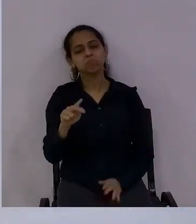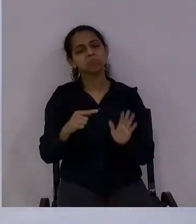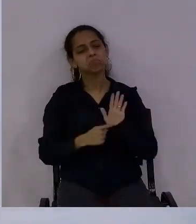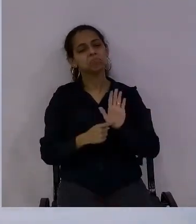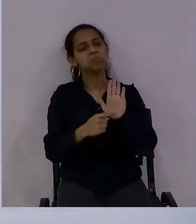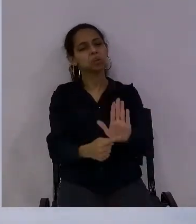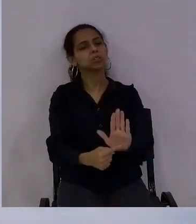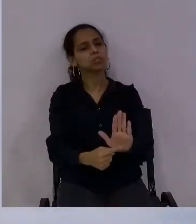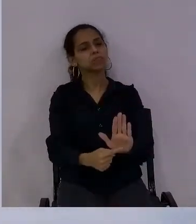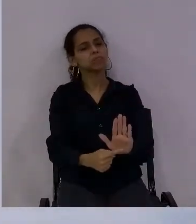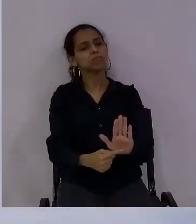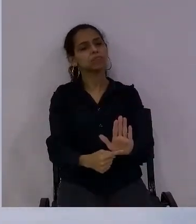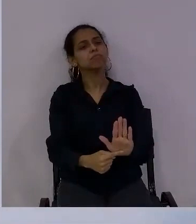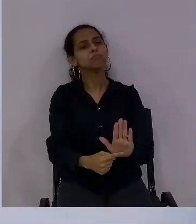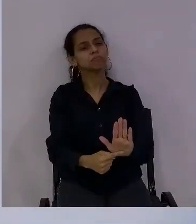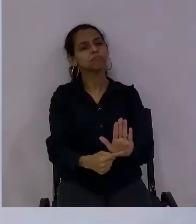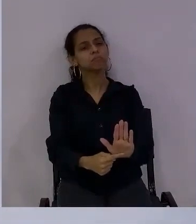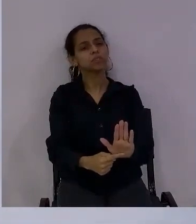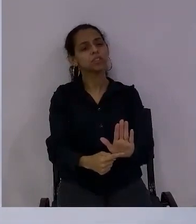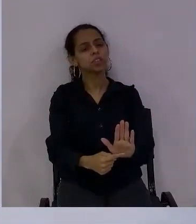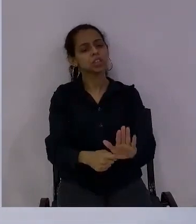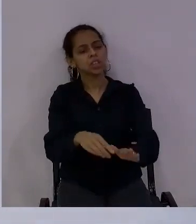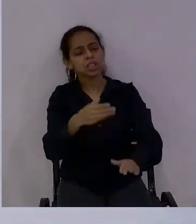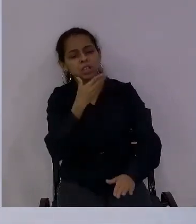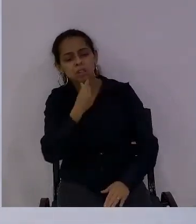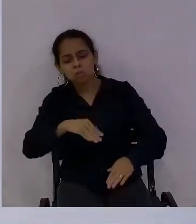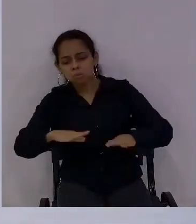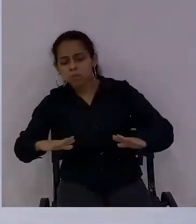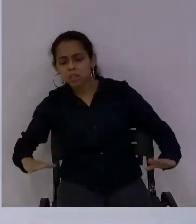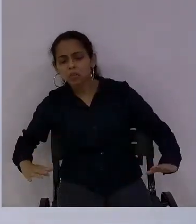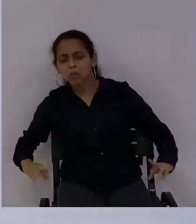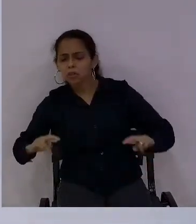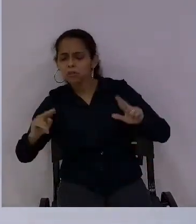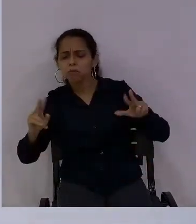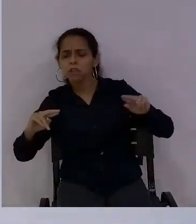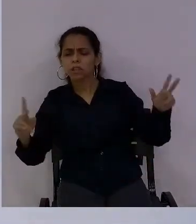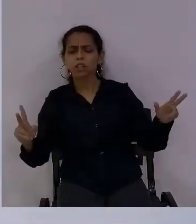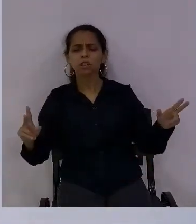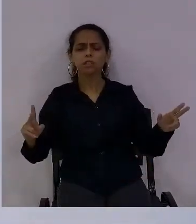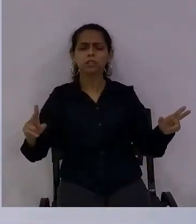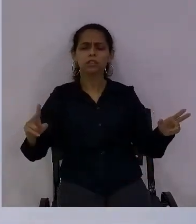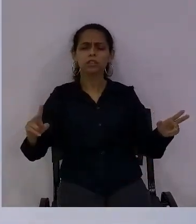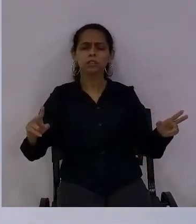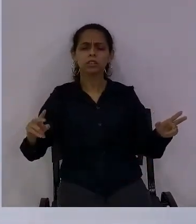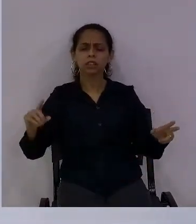é diferente. Ele é o Salvador.